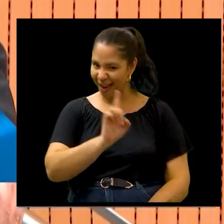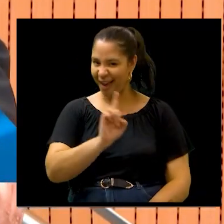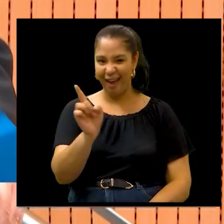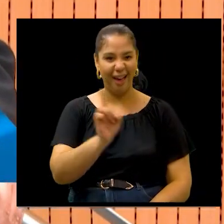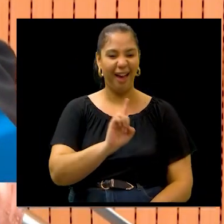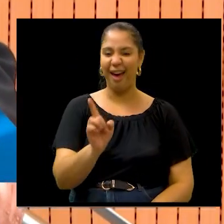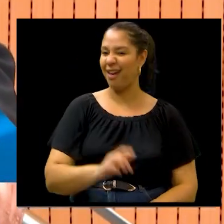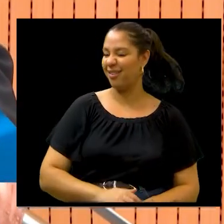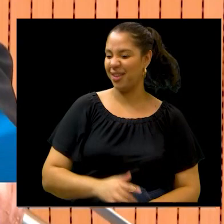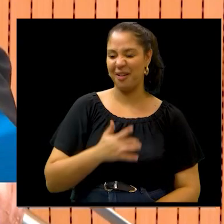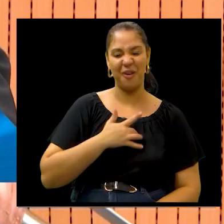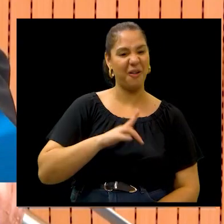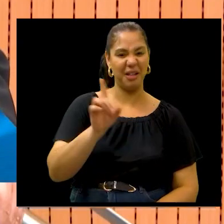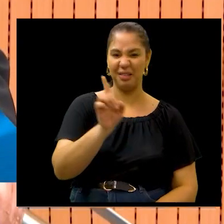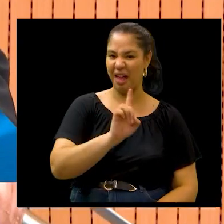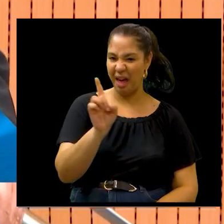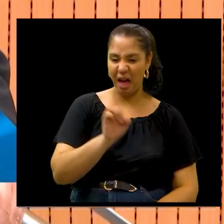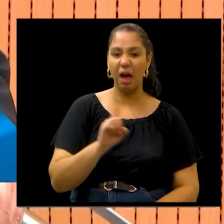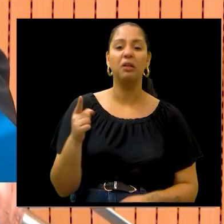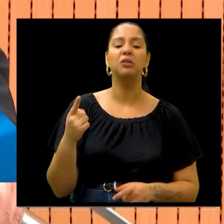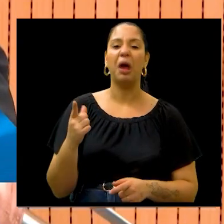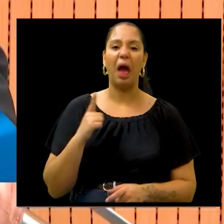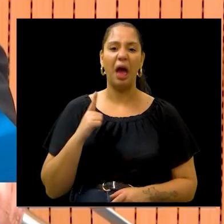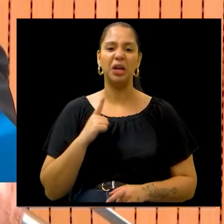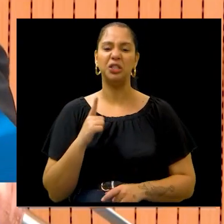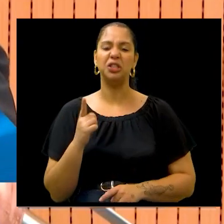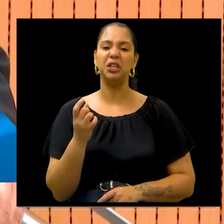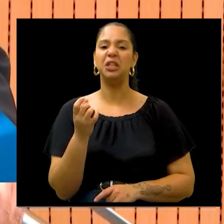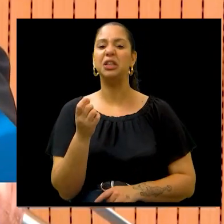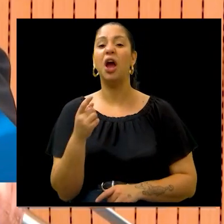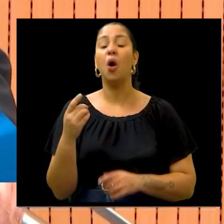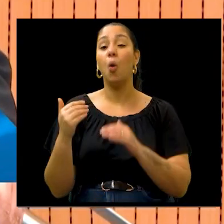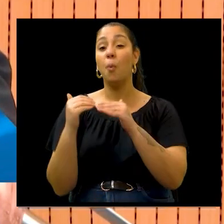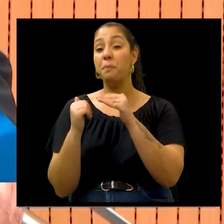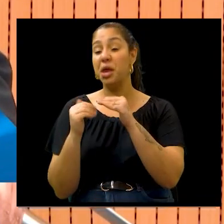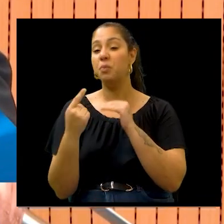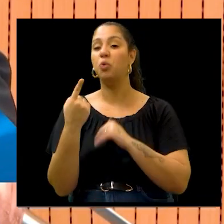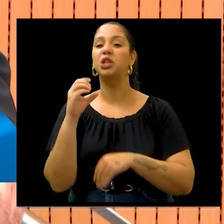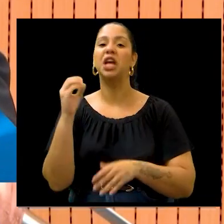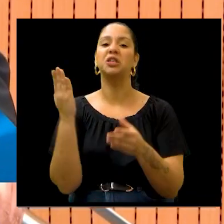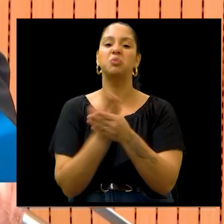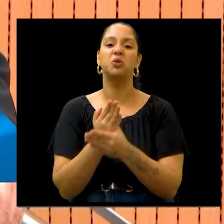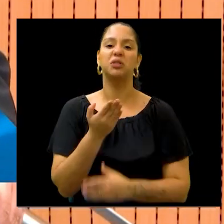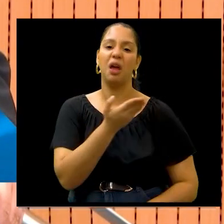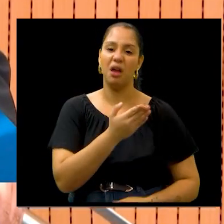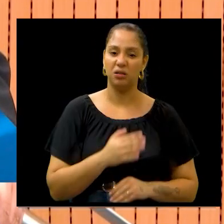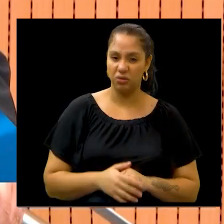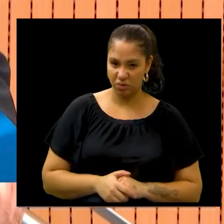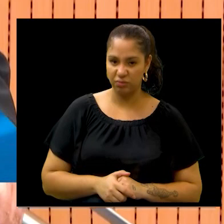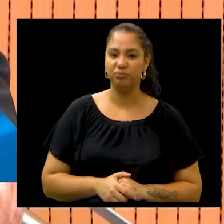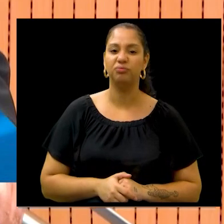nenhum. Coitado nenhum. Que menos tinha ali, tinha 10 processos nas costas.